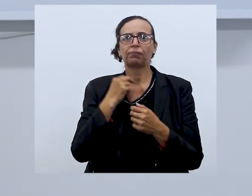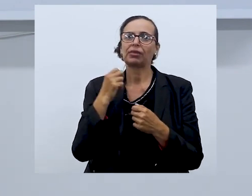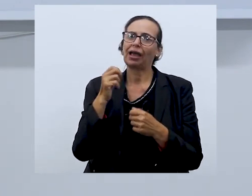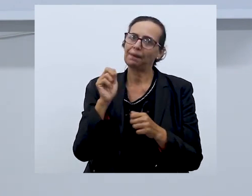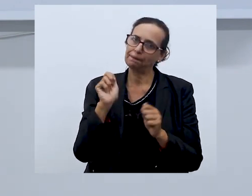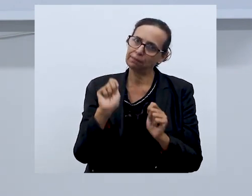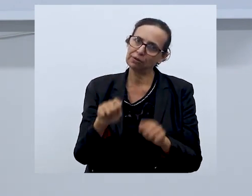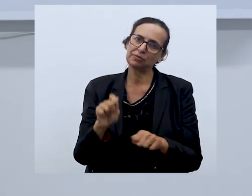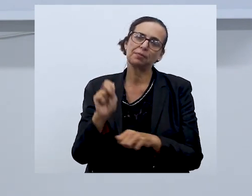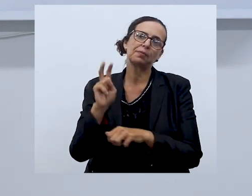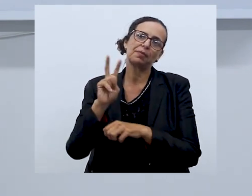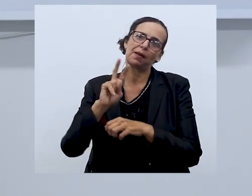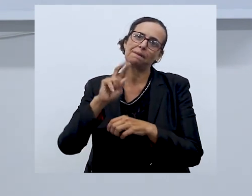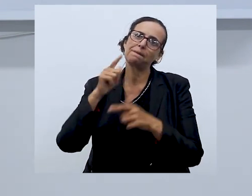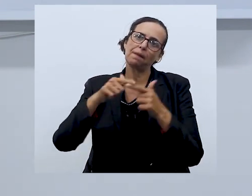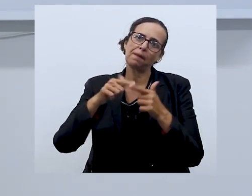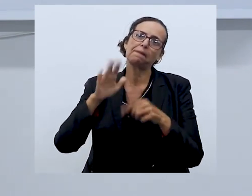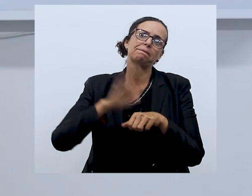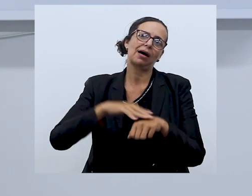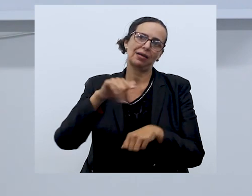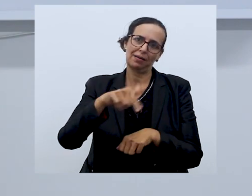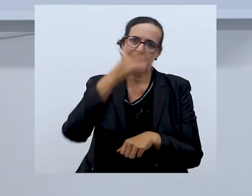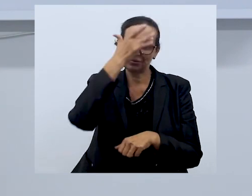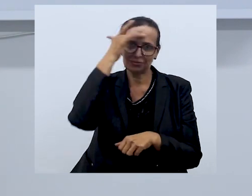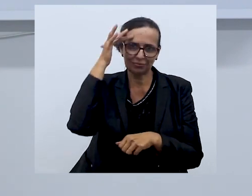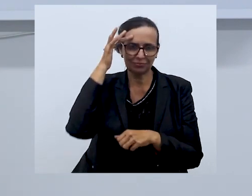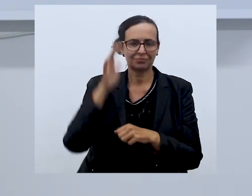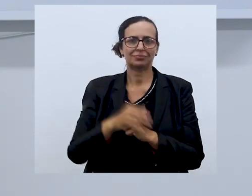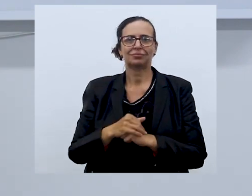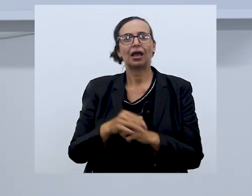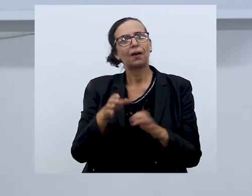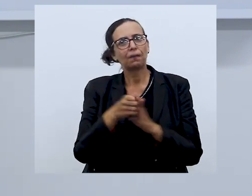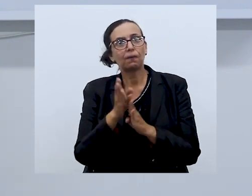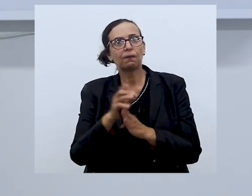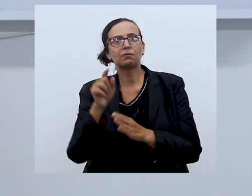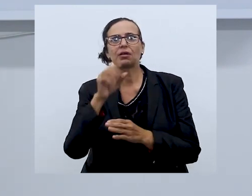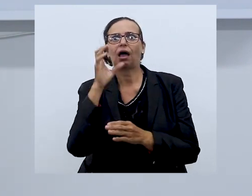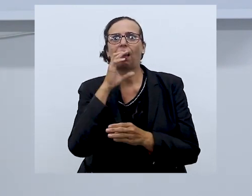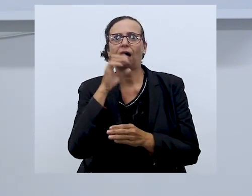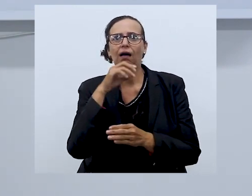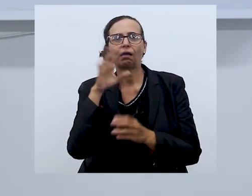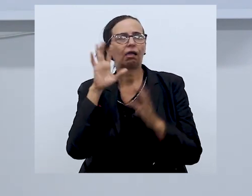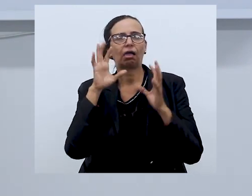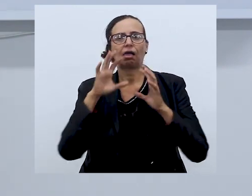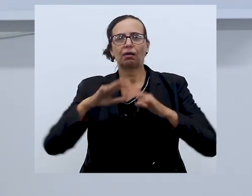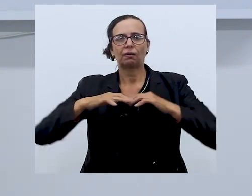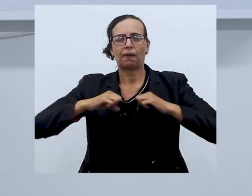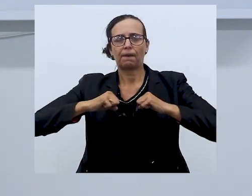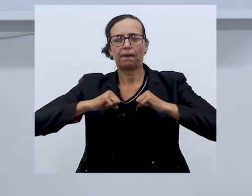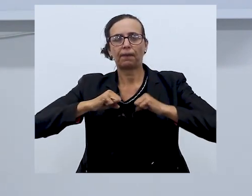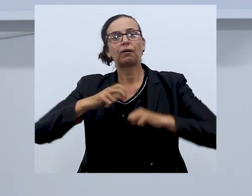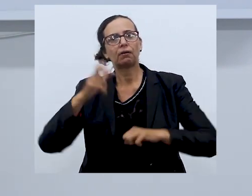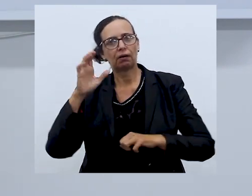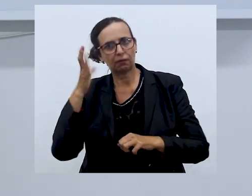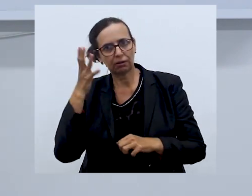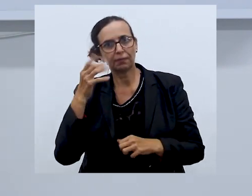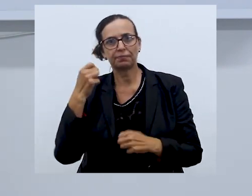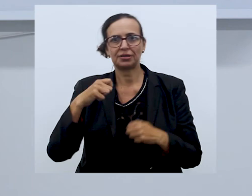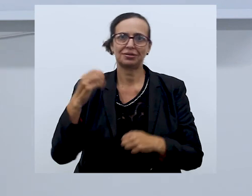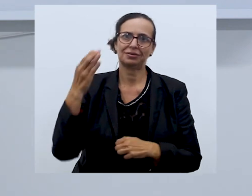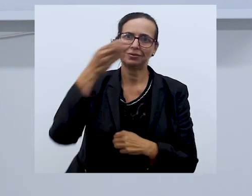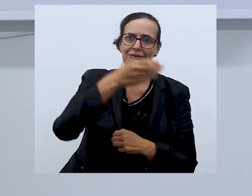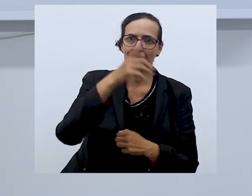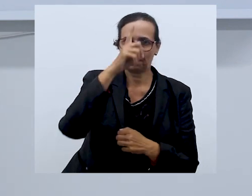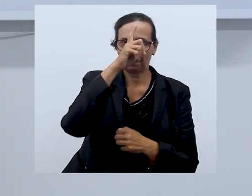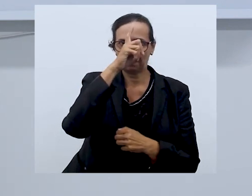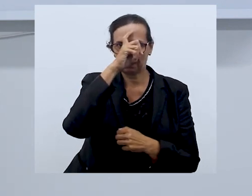e, além dela, você também pode se machucar. É aconselhável que você procure um médico após a crise convulsiva para saber qual